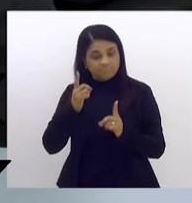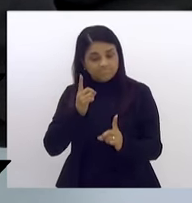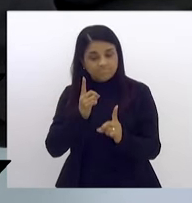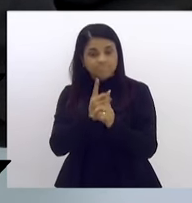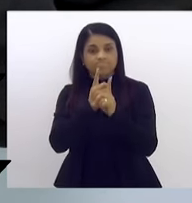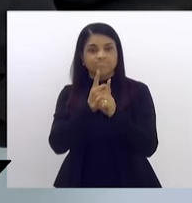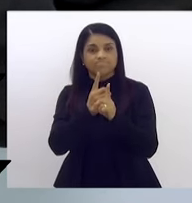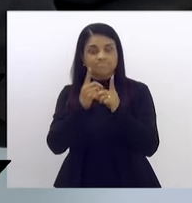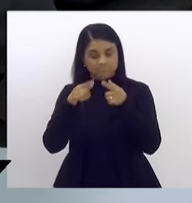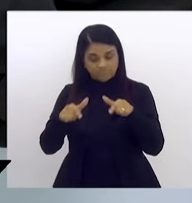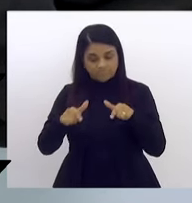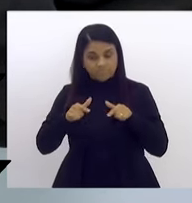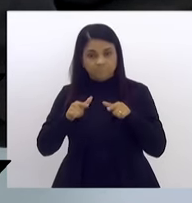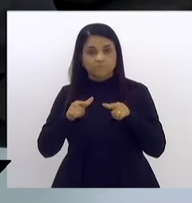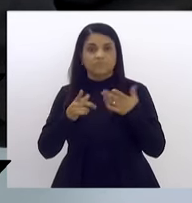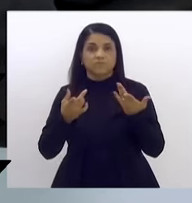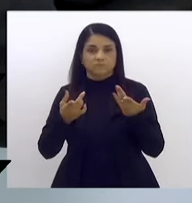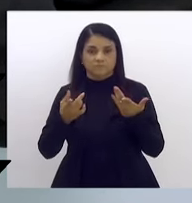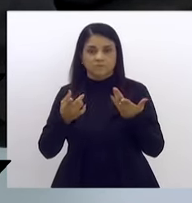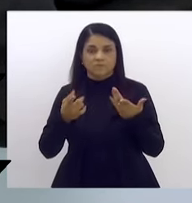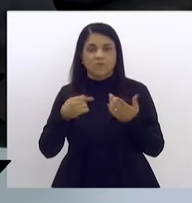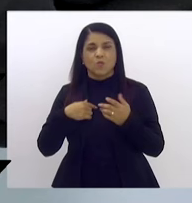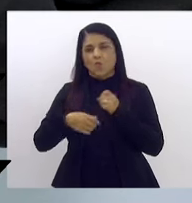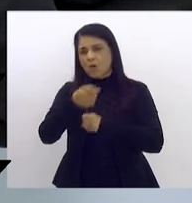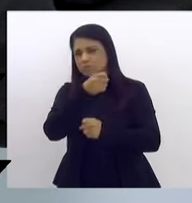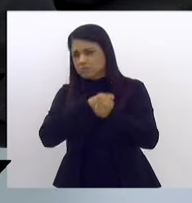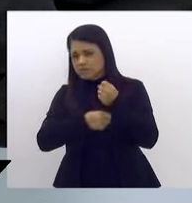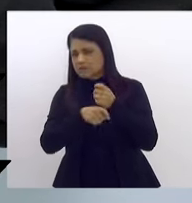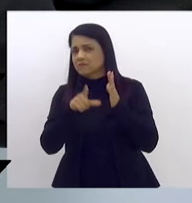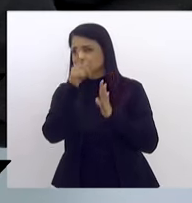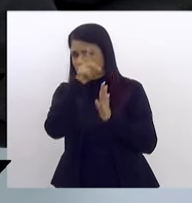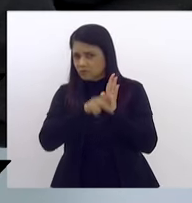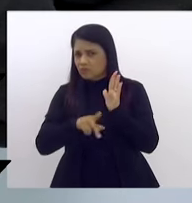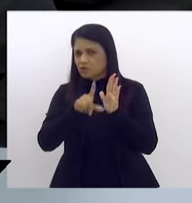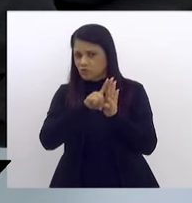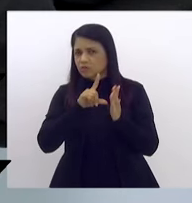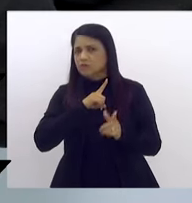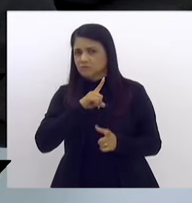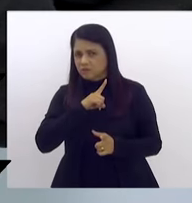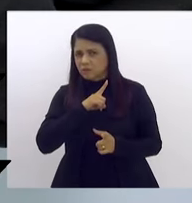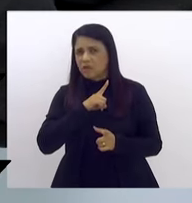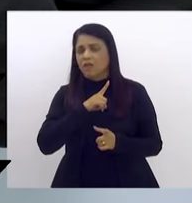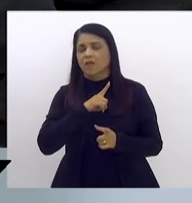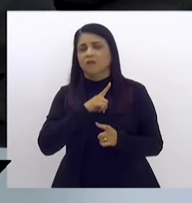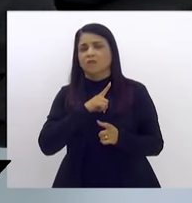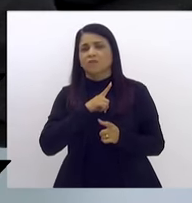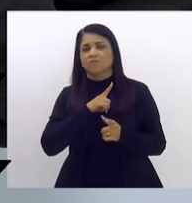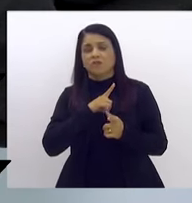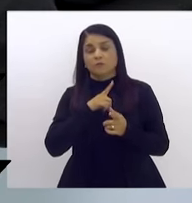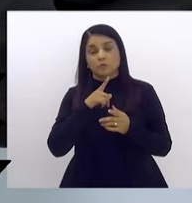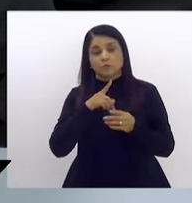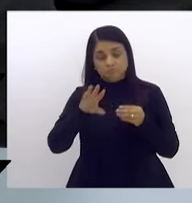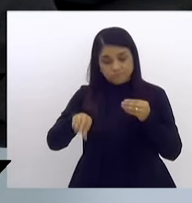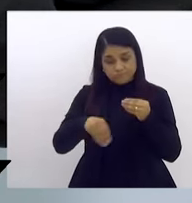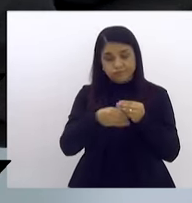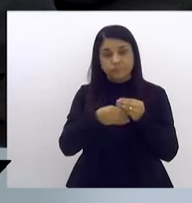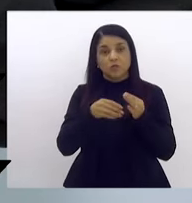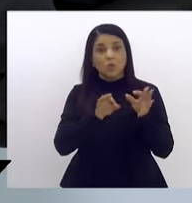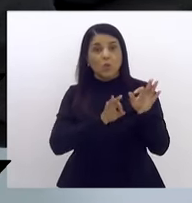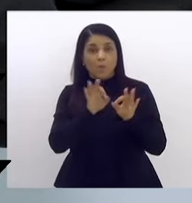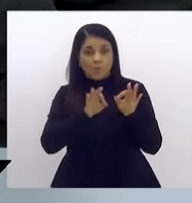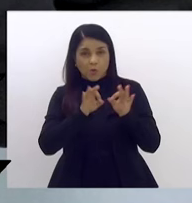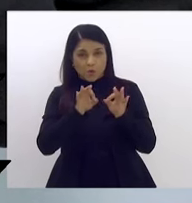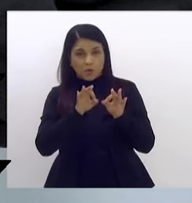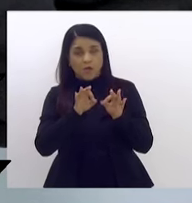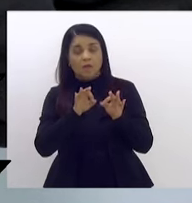eu cito aqui no ano passado a gente teve um projeto que depois até acabou que ele tava envolvido num programa Mais amplo que tá sendo investigado na justiça